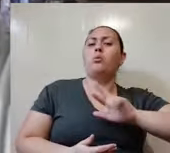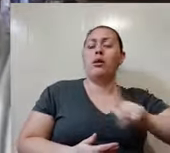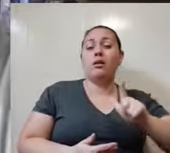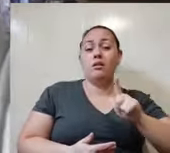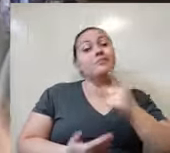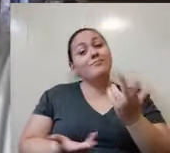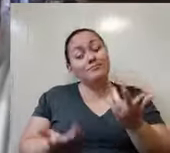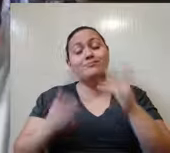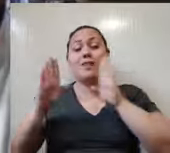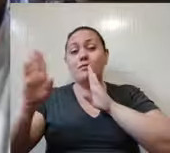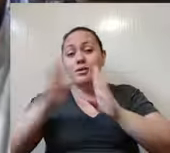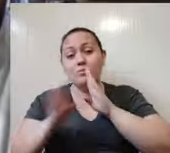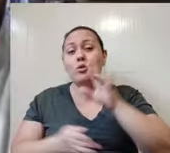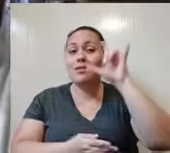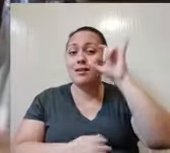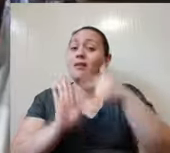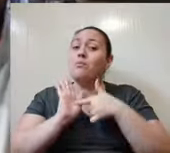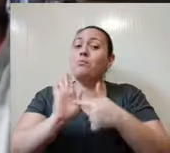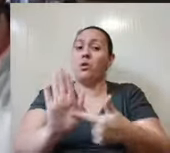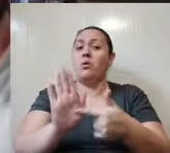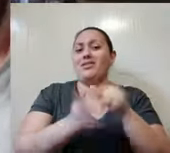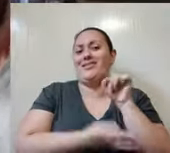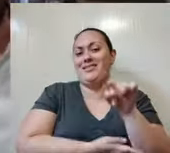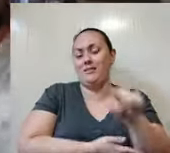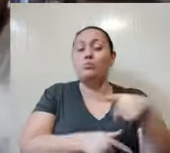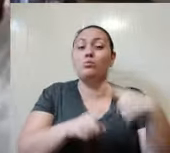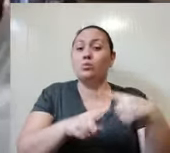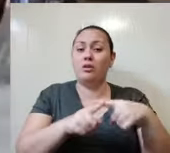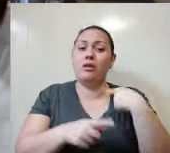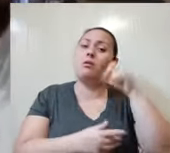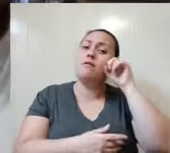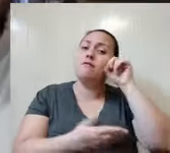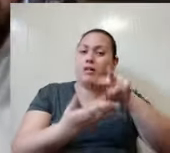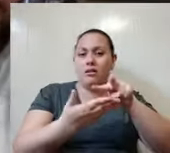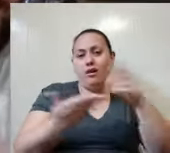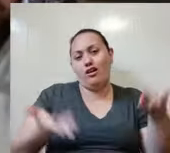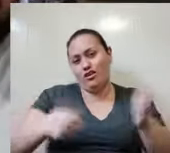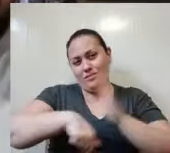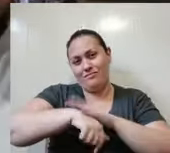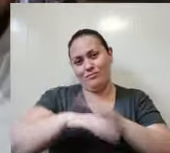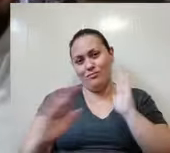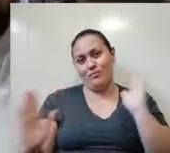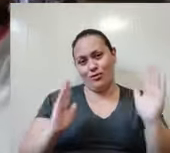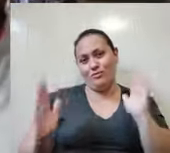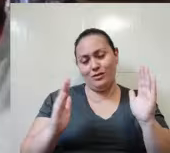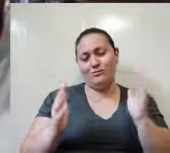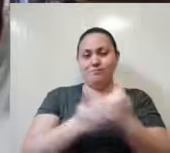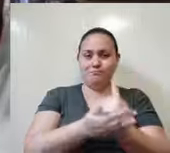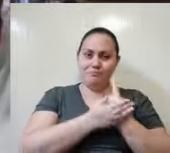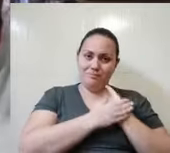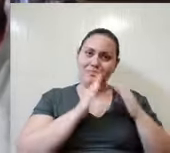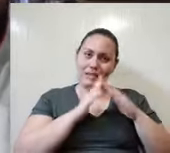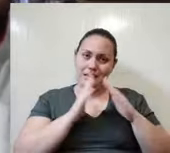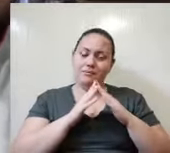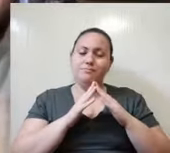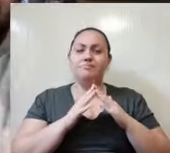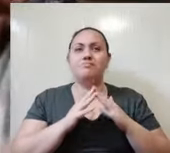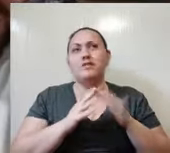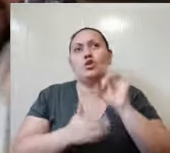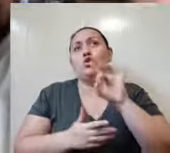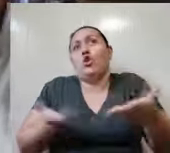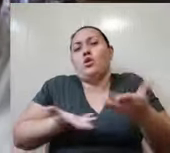redes sociais entram muito nessa linha. Por quê? Porque quando a gente, agora, no momento do isolamento, a gente abre,